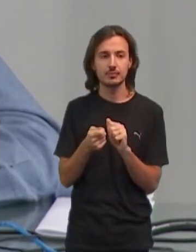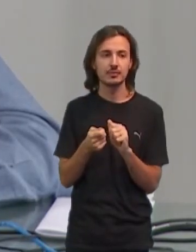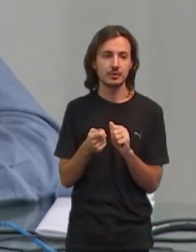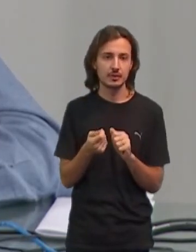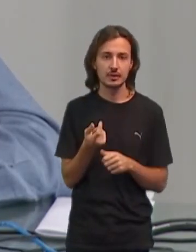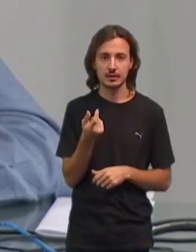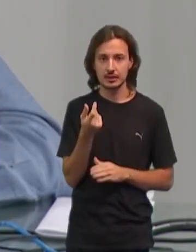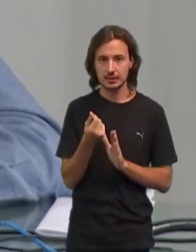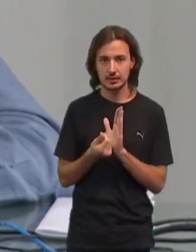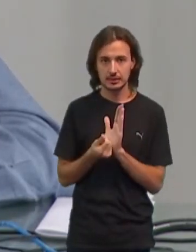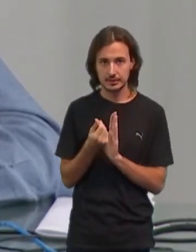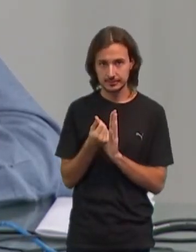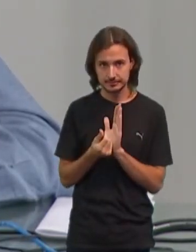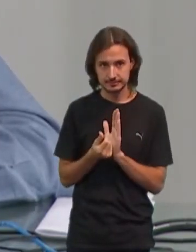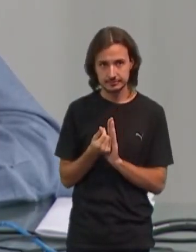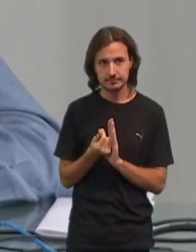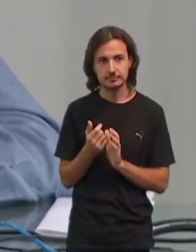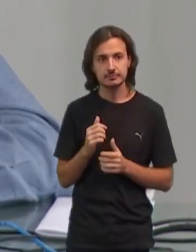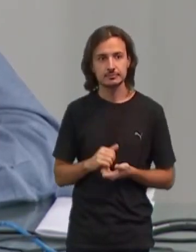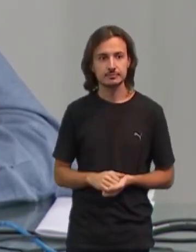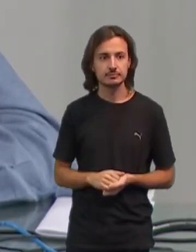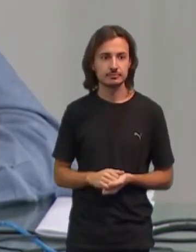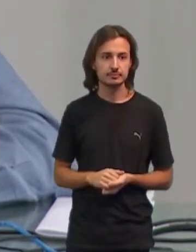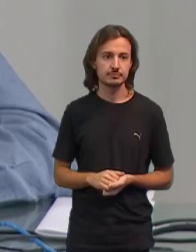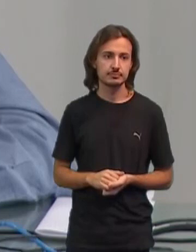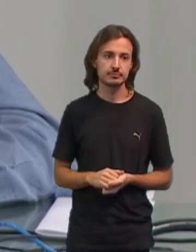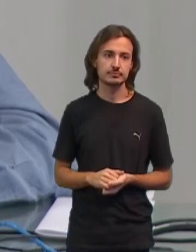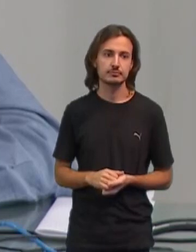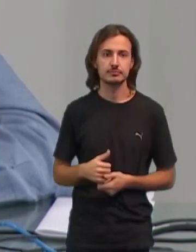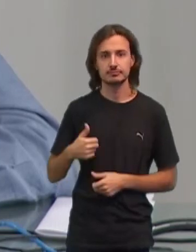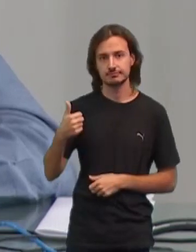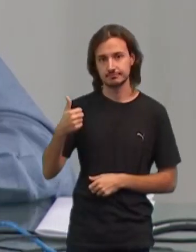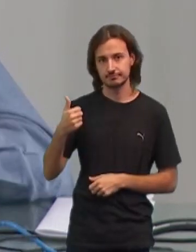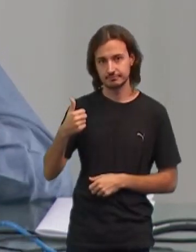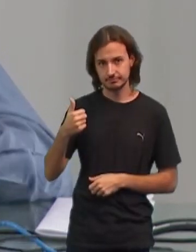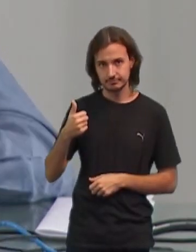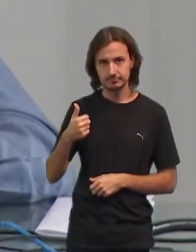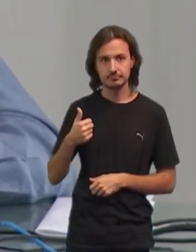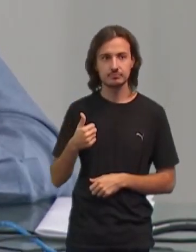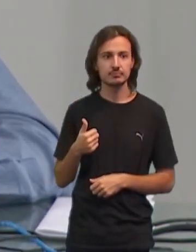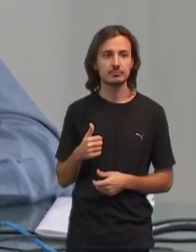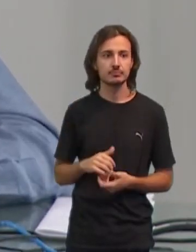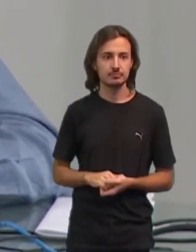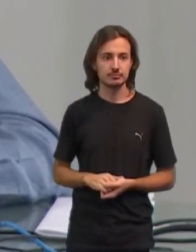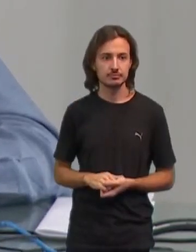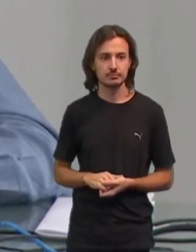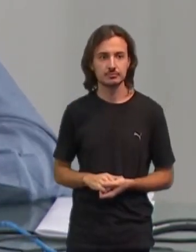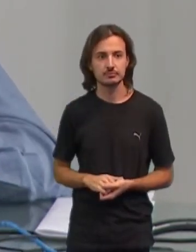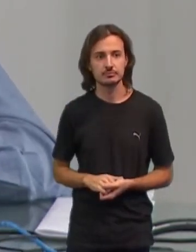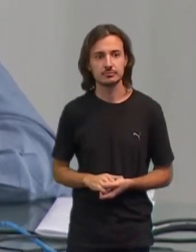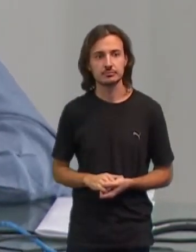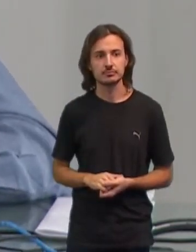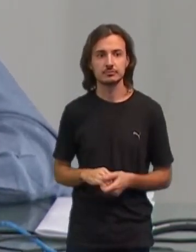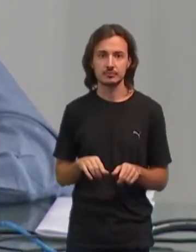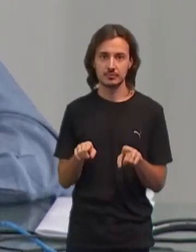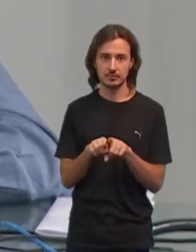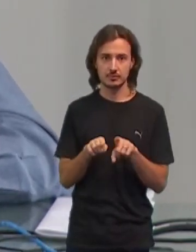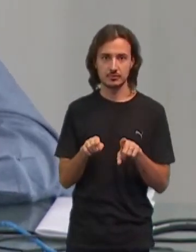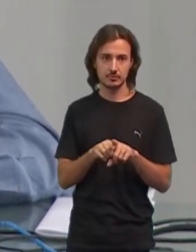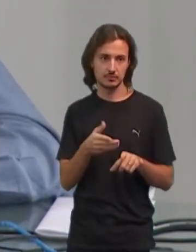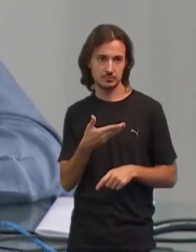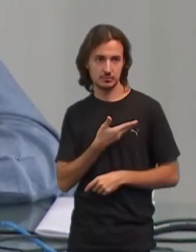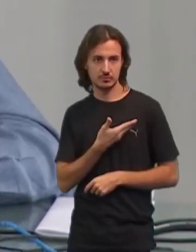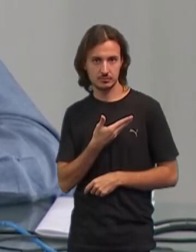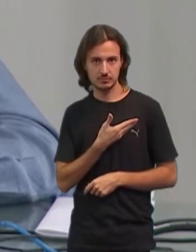valores que serão descontados na primeira mensagem que trata do Finisa, vereador Sargento Mello e colegas